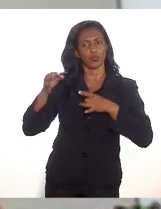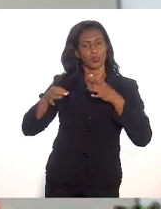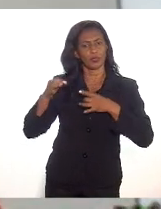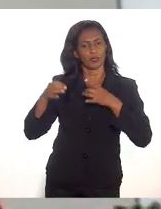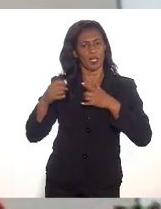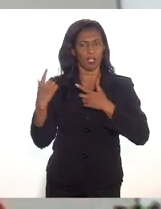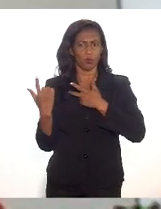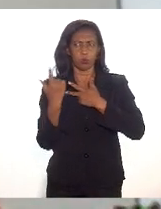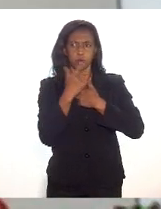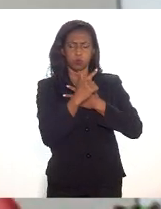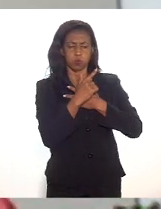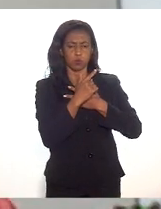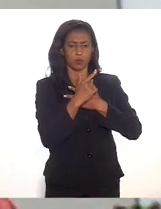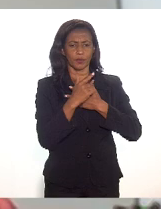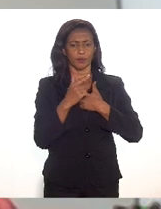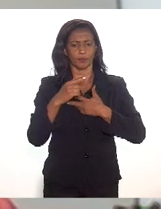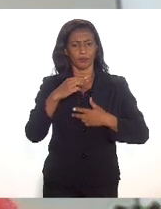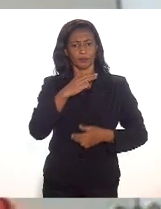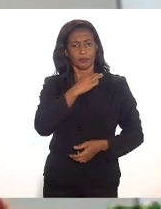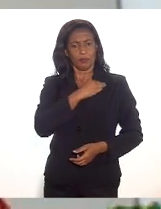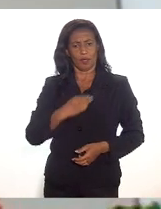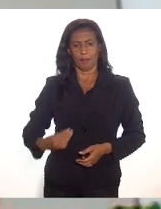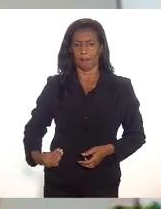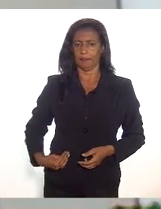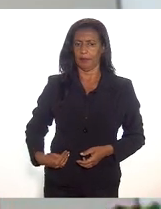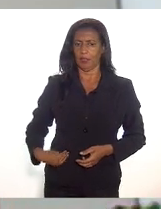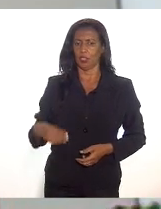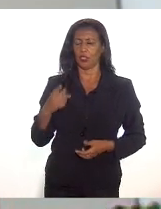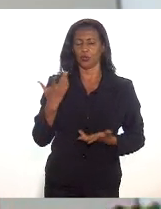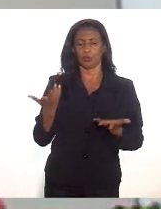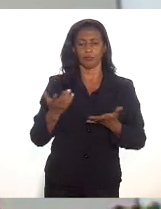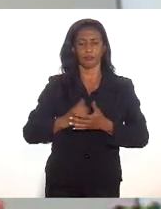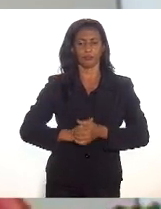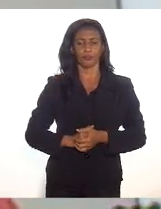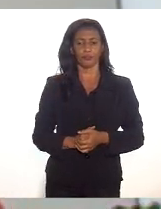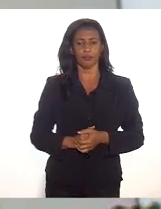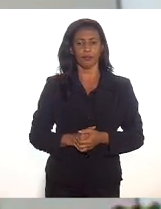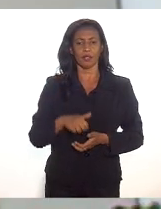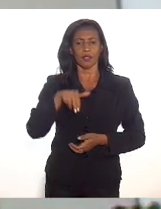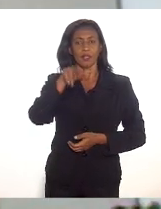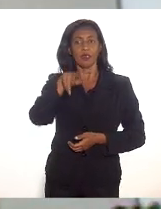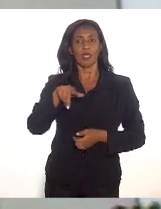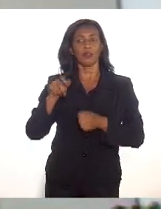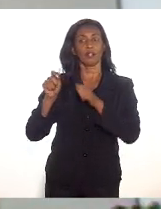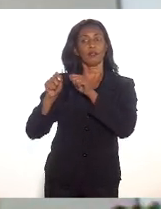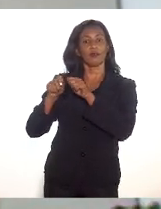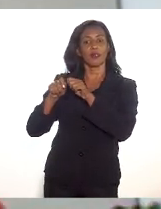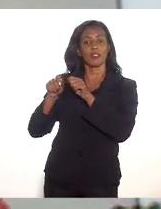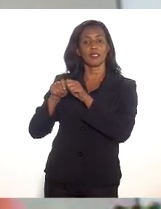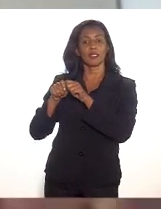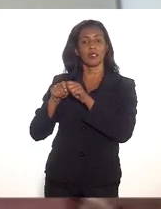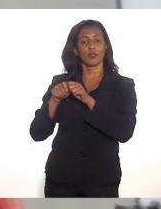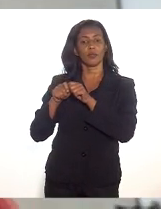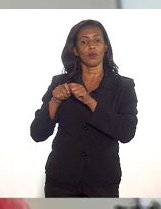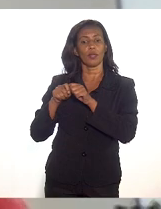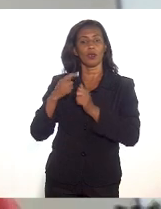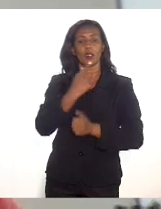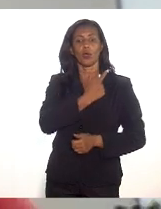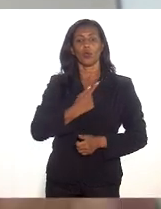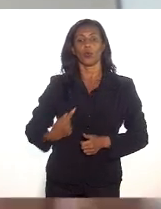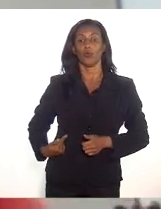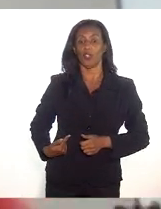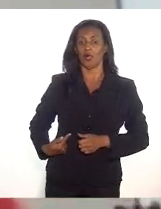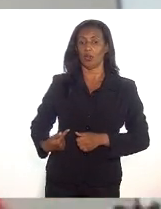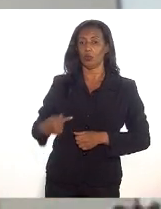Poder Legislativo. O ministro Luiz Fux não fez isso. Quem está fazendo isso é o governador em